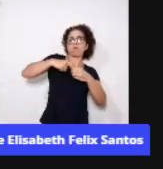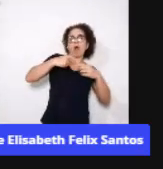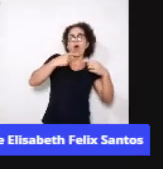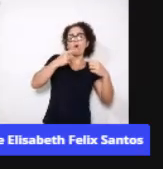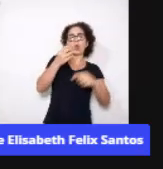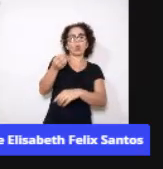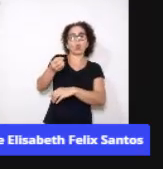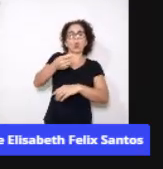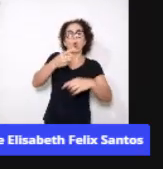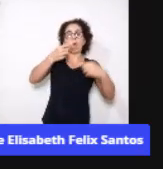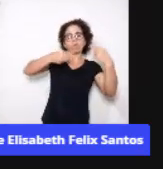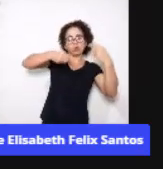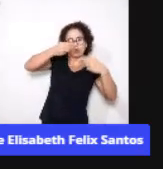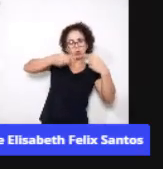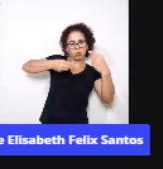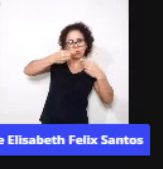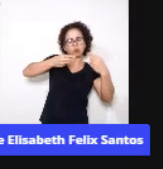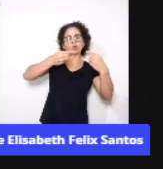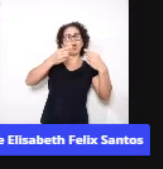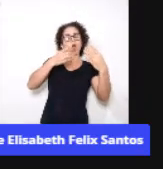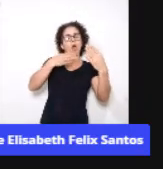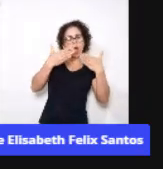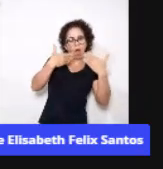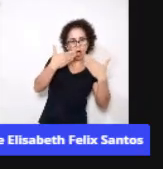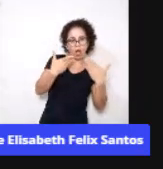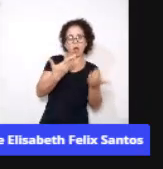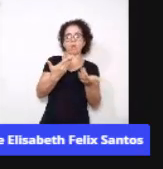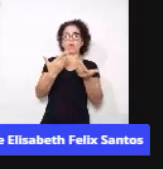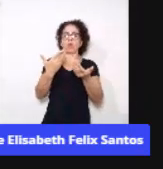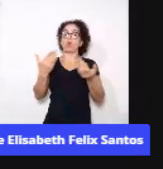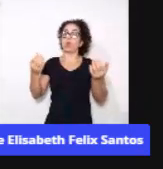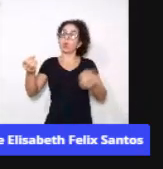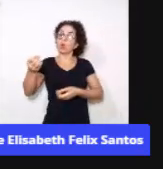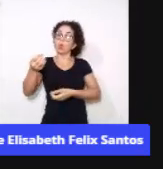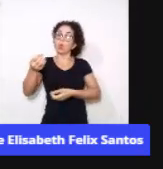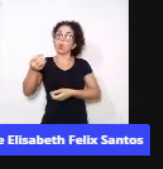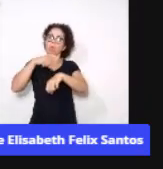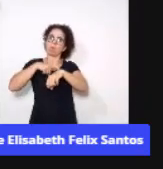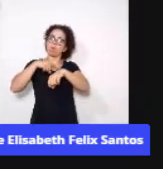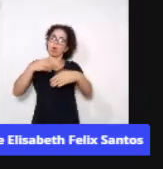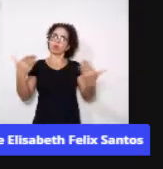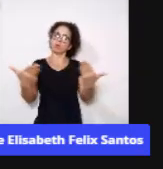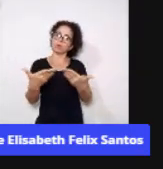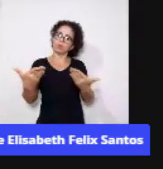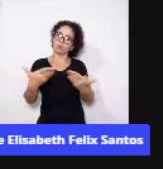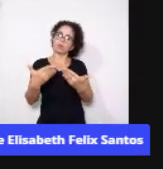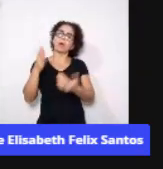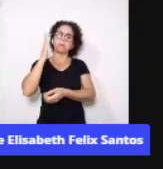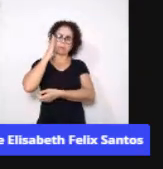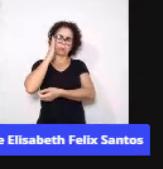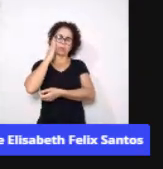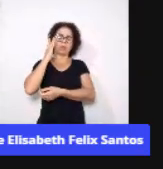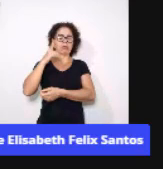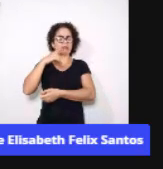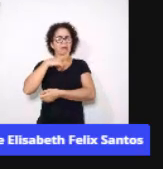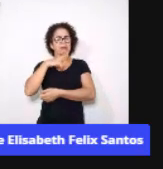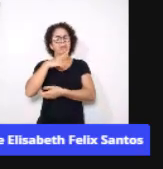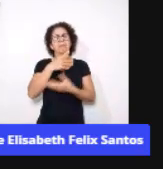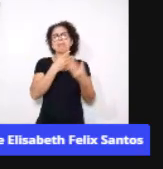No momento em que nós estamos utilizando hoje, e nós sabemos que muitos alunos nossos da educação do